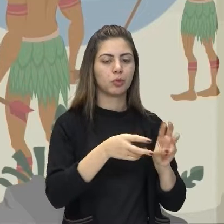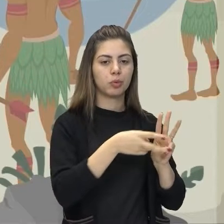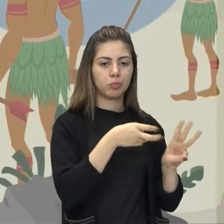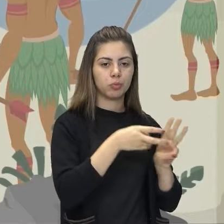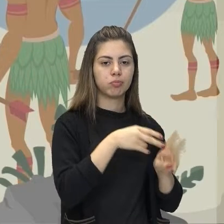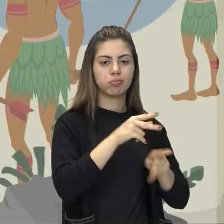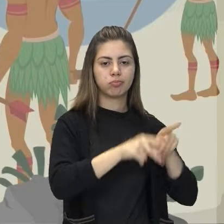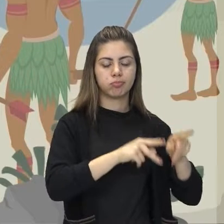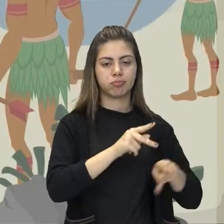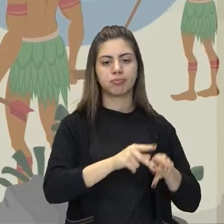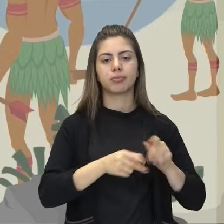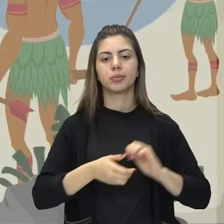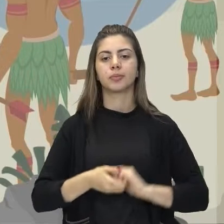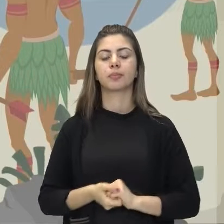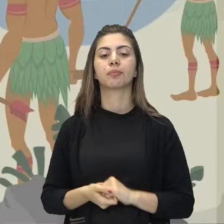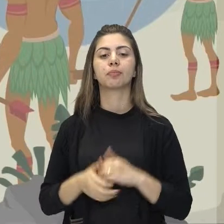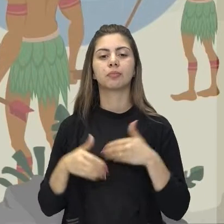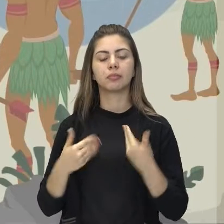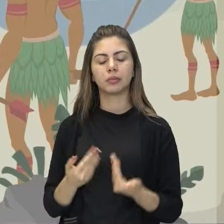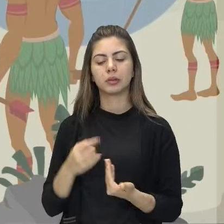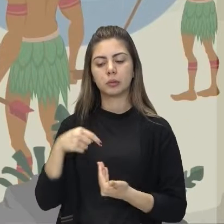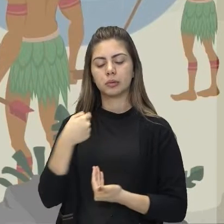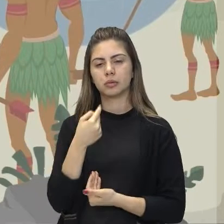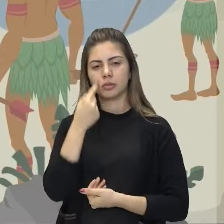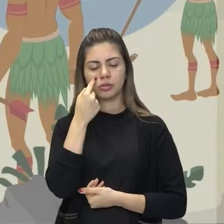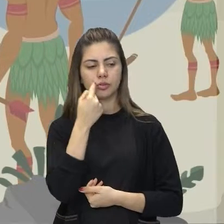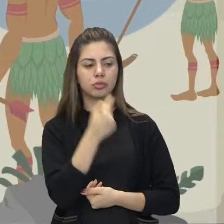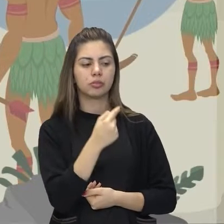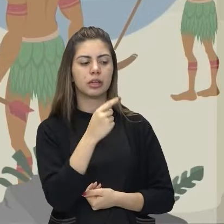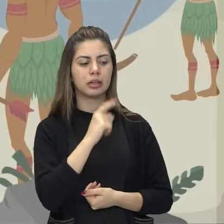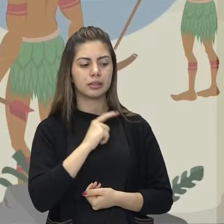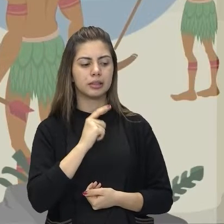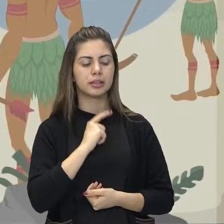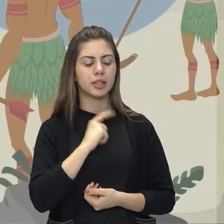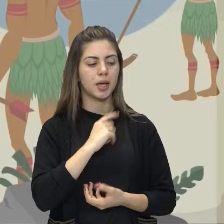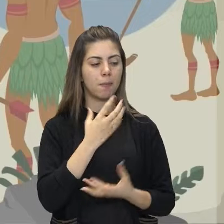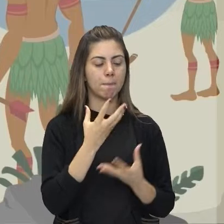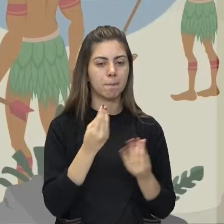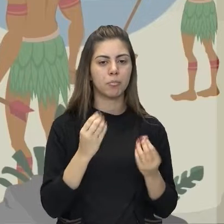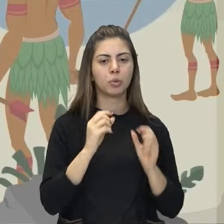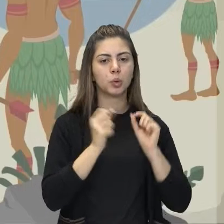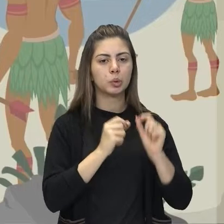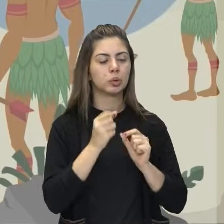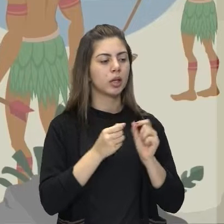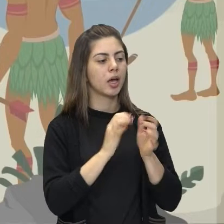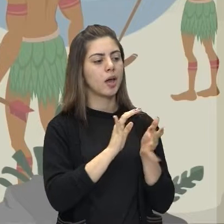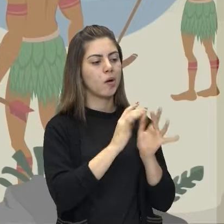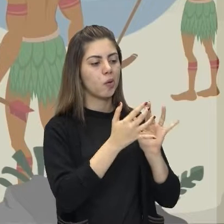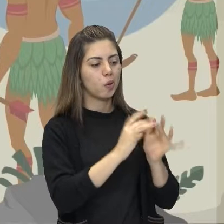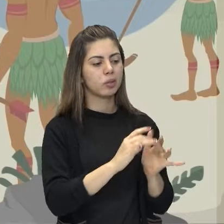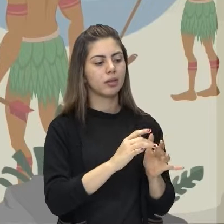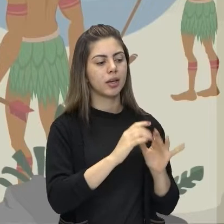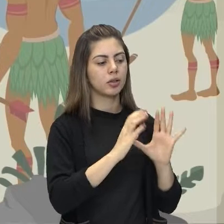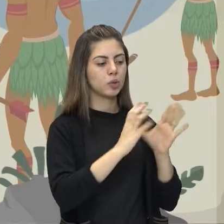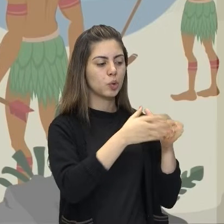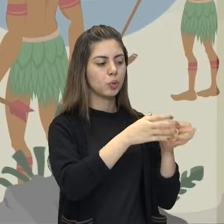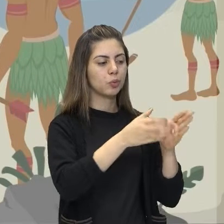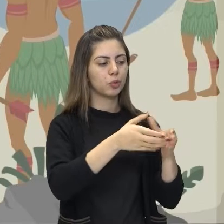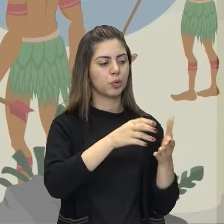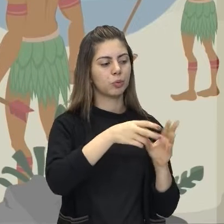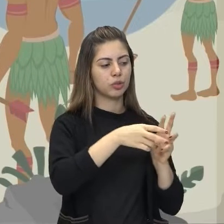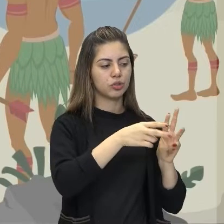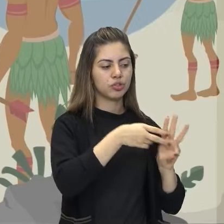povos indígenas. Então isso denota aqui a complexidade e a diversidade desses povos, o que